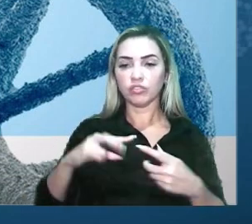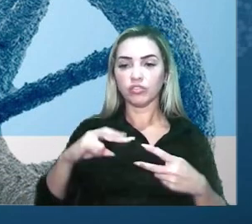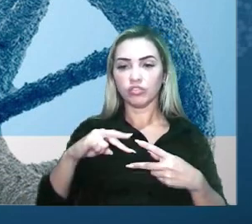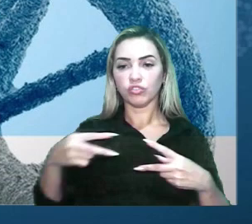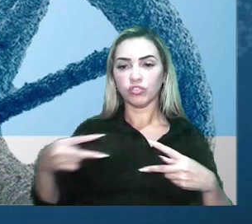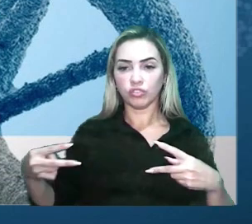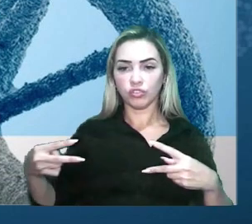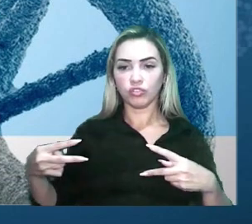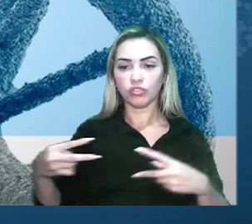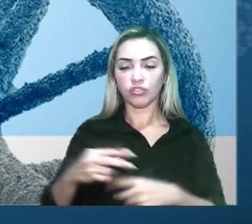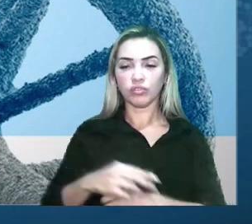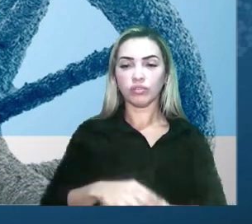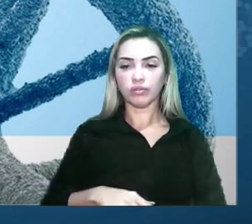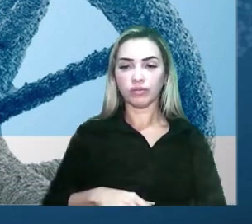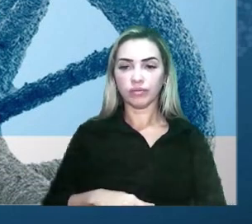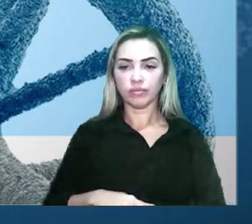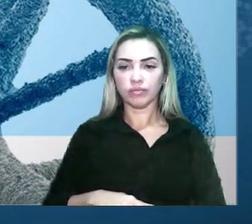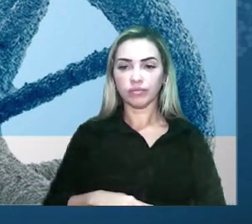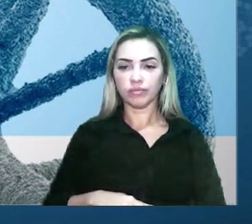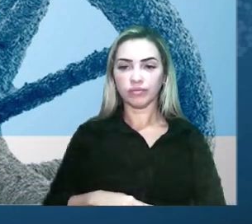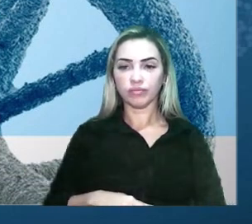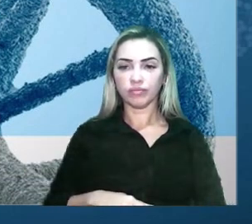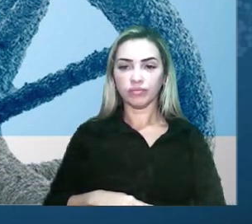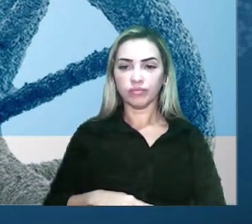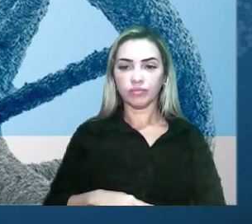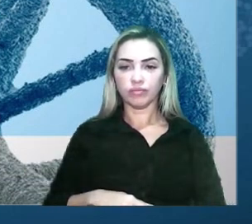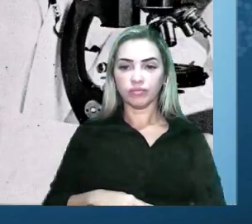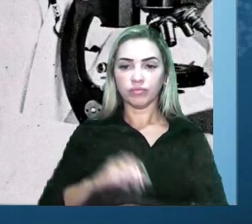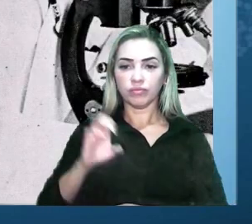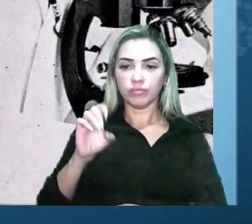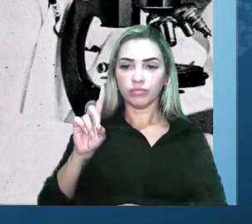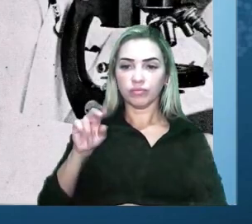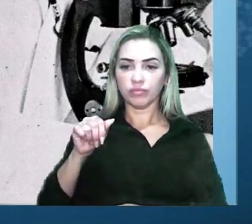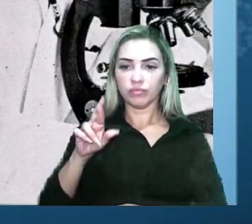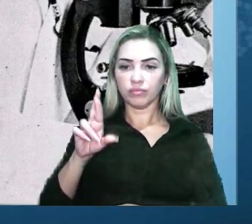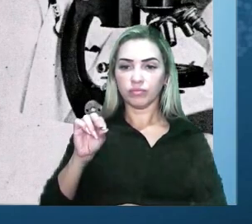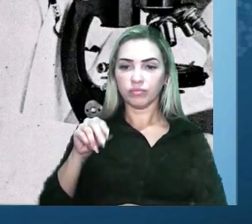CRISPR. And the winner is Eduardo Manarino Correa.